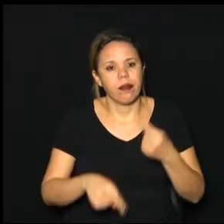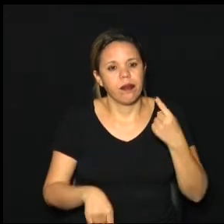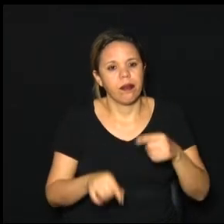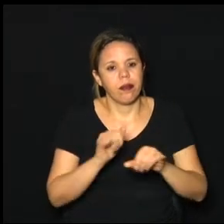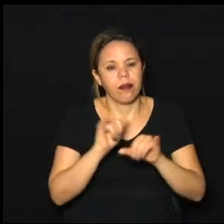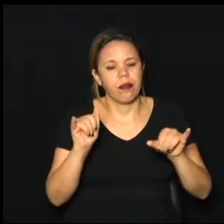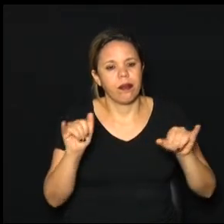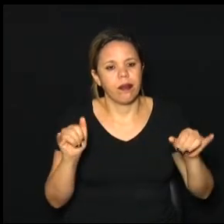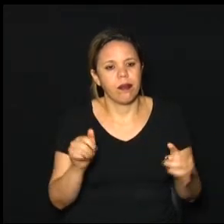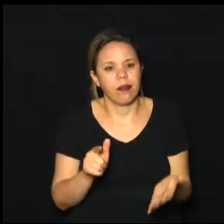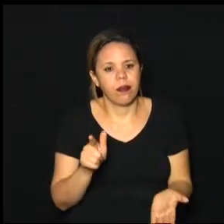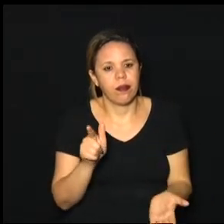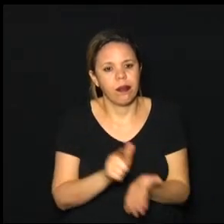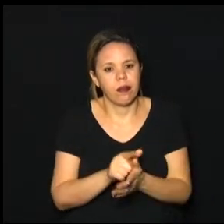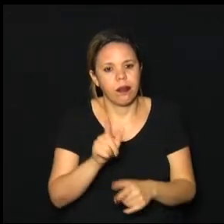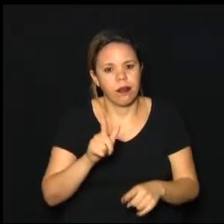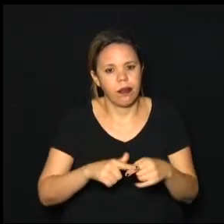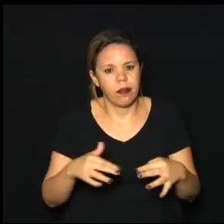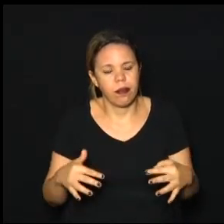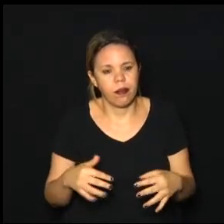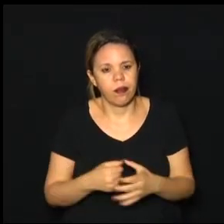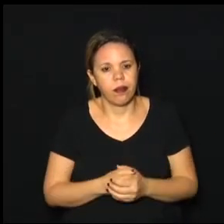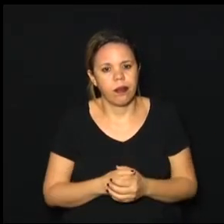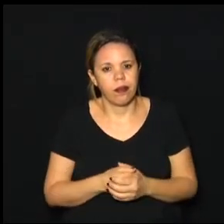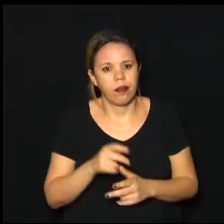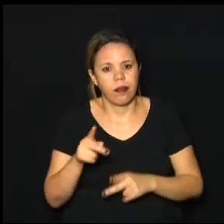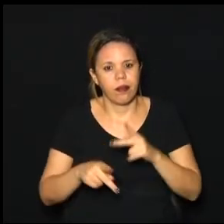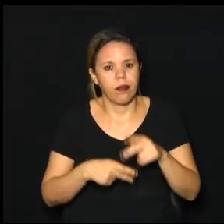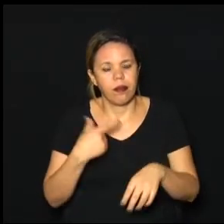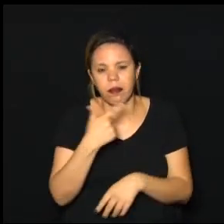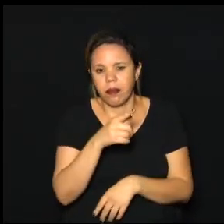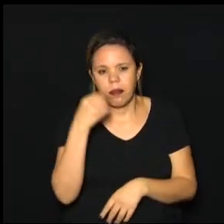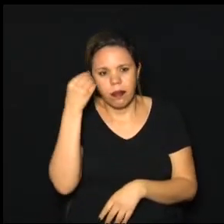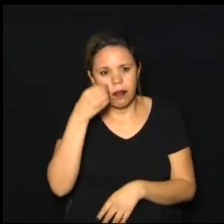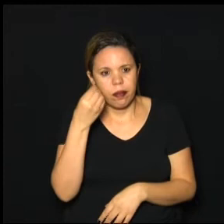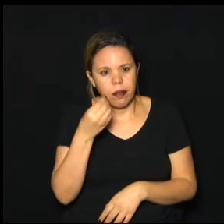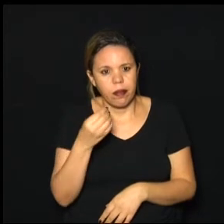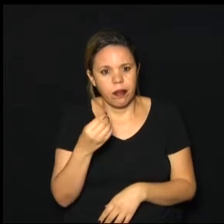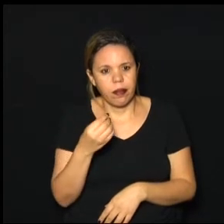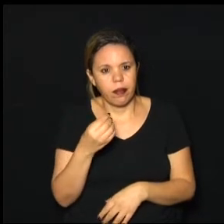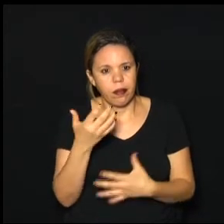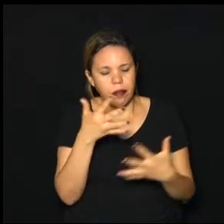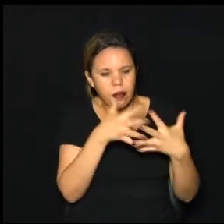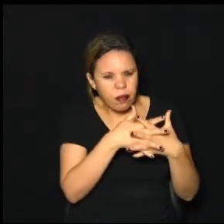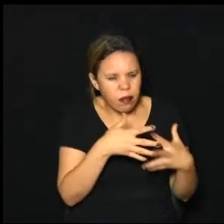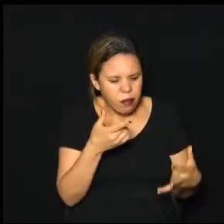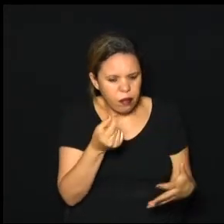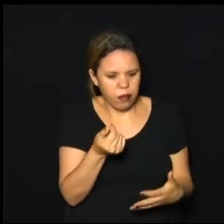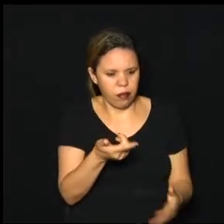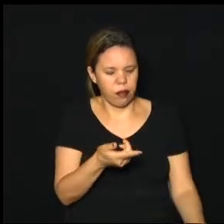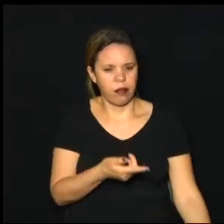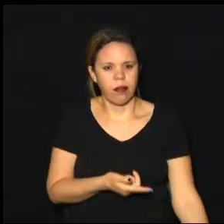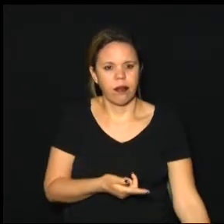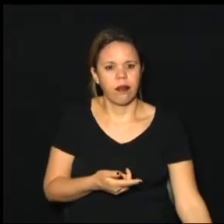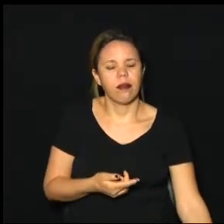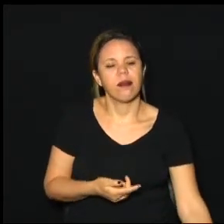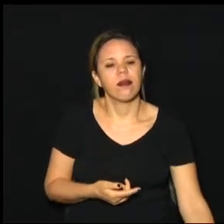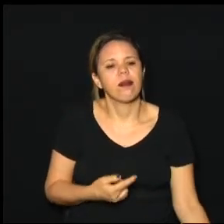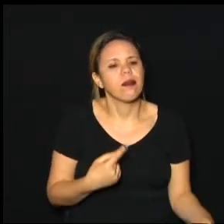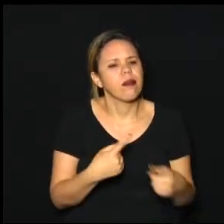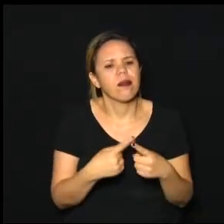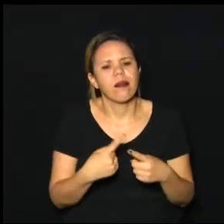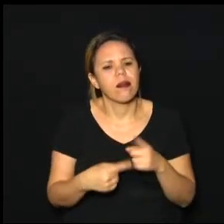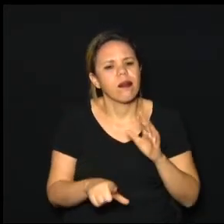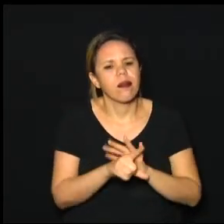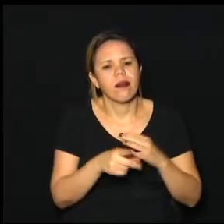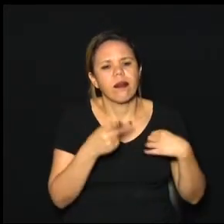por meio de impressos ou objetos que pessoa inexperiente ou rústica possa confundir com moeda. Por que a lei dispõe isso? Porque